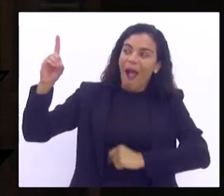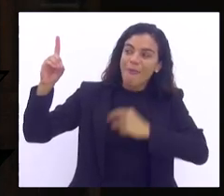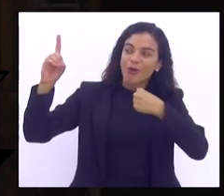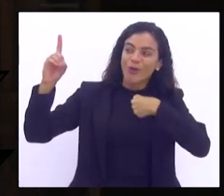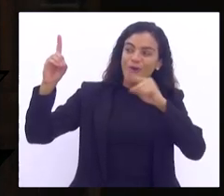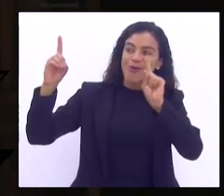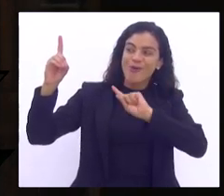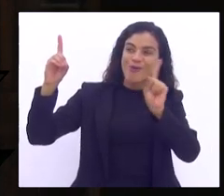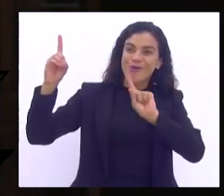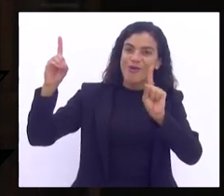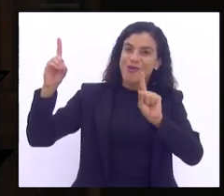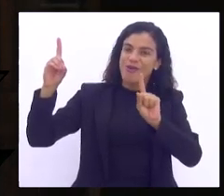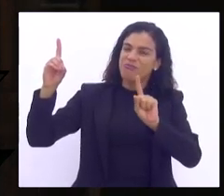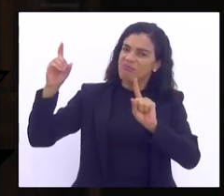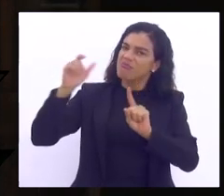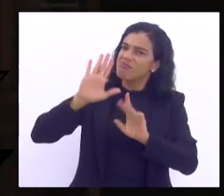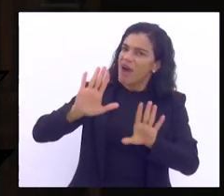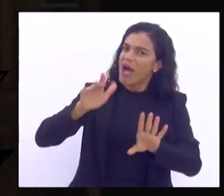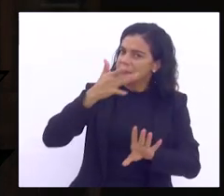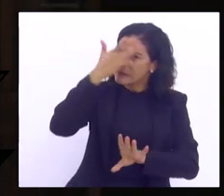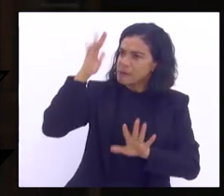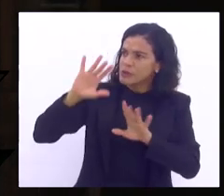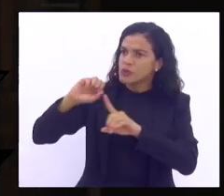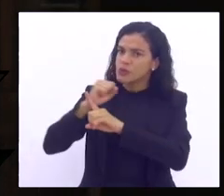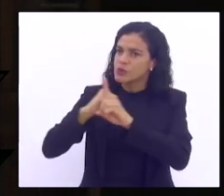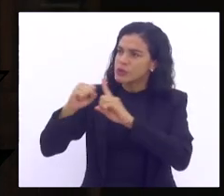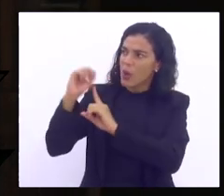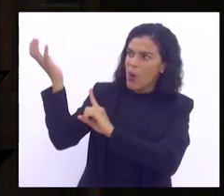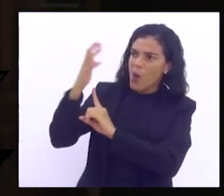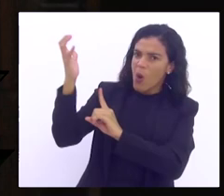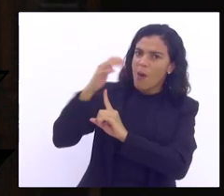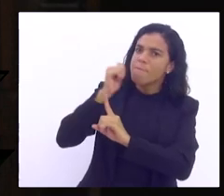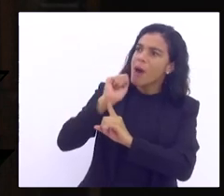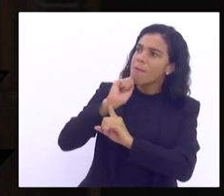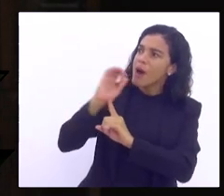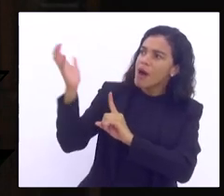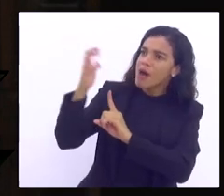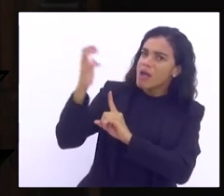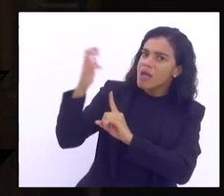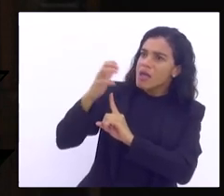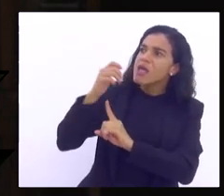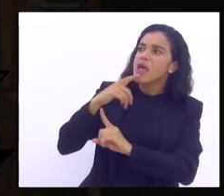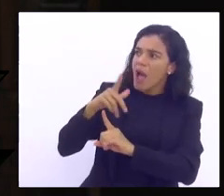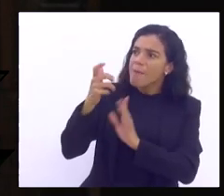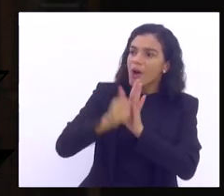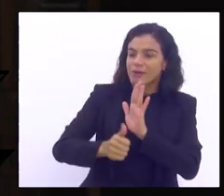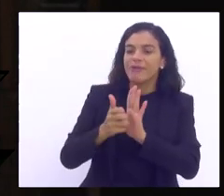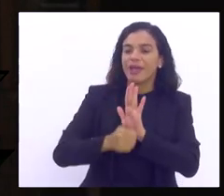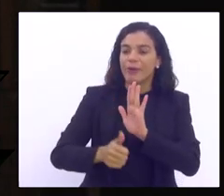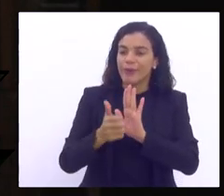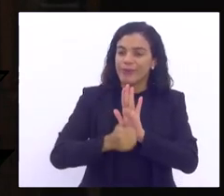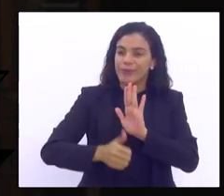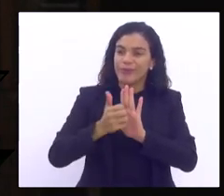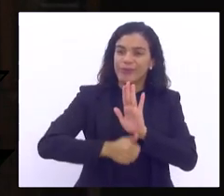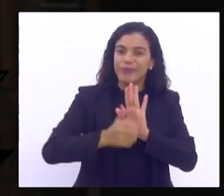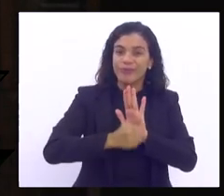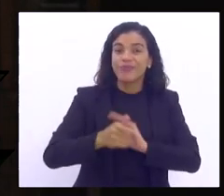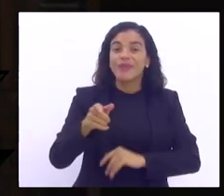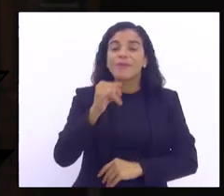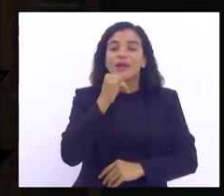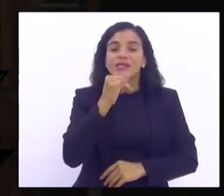havido sugestão para que fossem abortados, dado o risco que estava sua mãe. Eu cito alguns exemplos. Cristiano